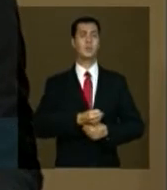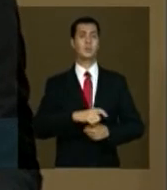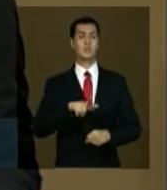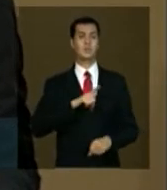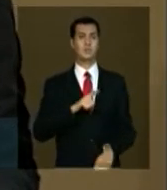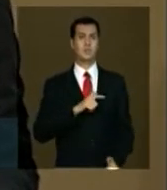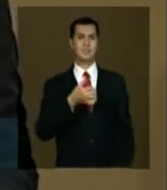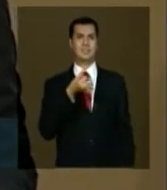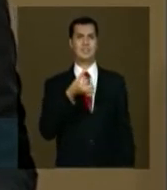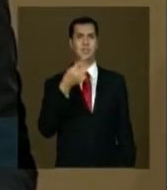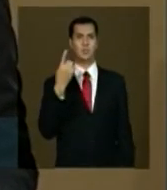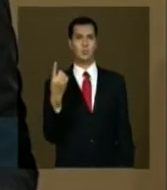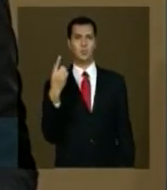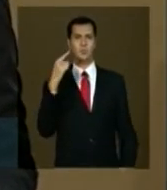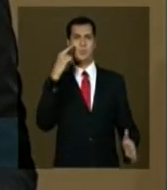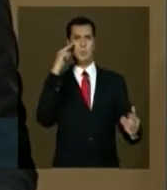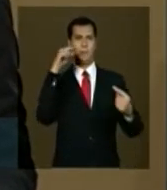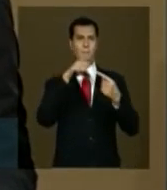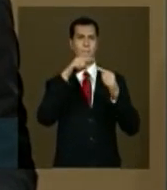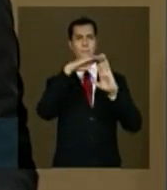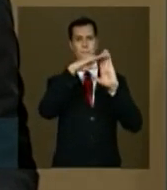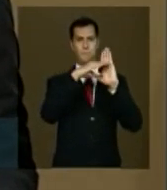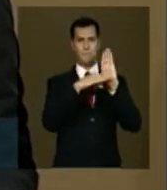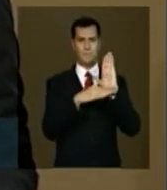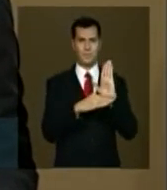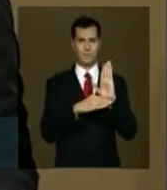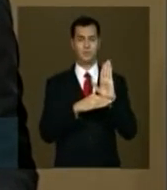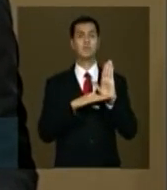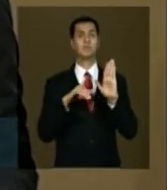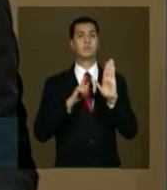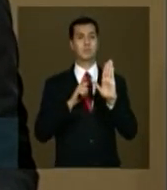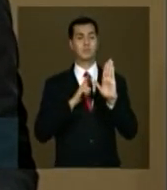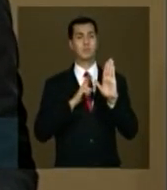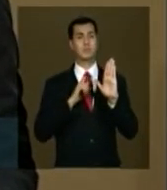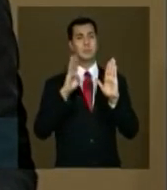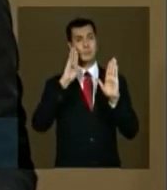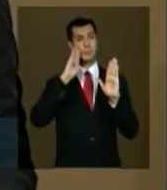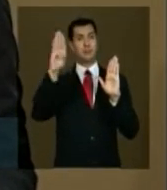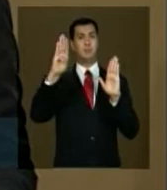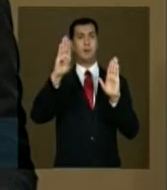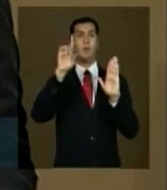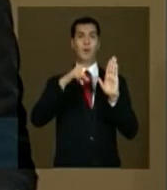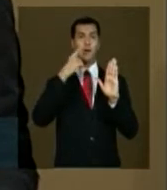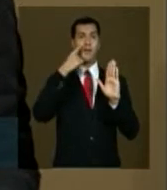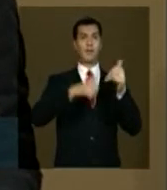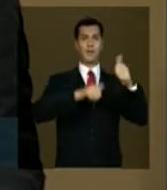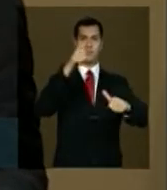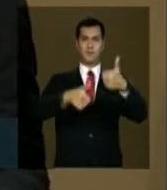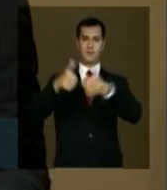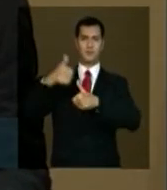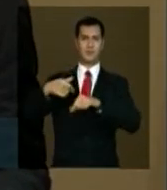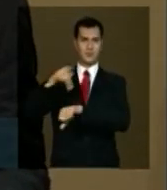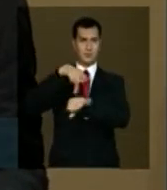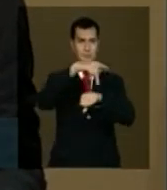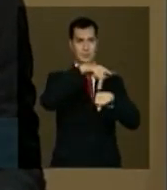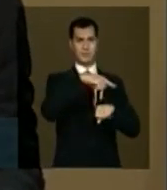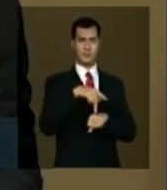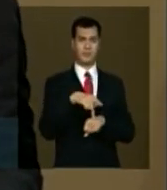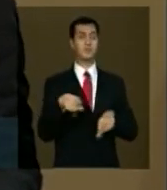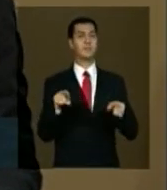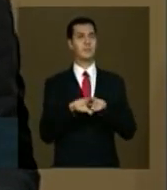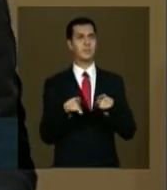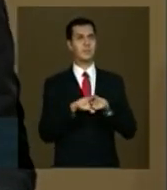de fácil compreensão passaram a representar o critério fundamental de avaliação do Progresso dos países e inspirar políticas